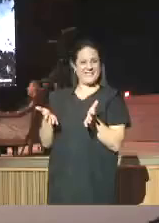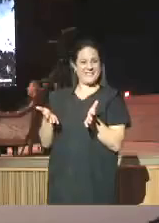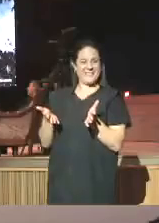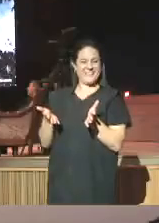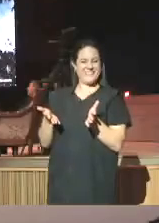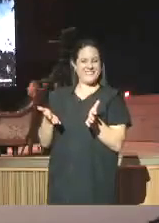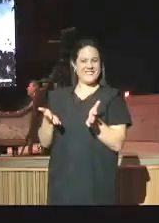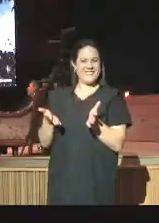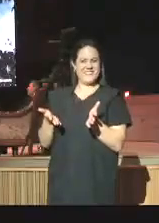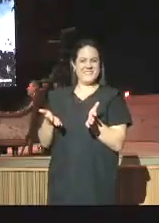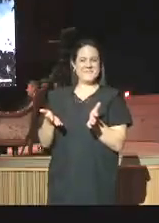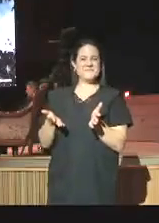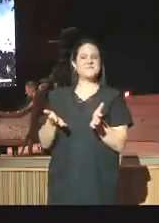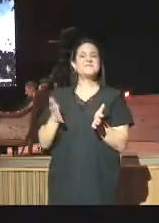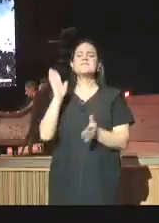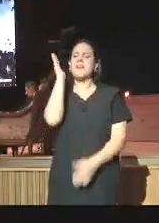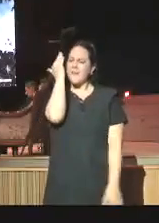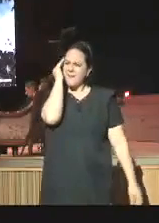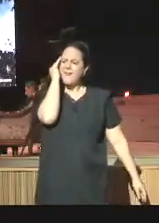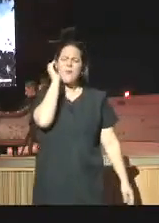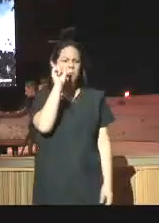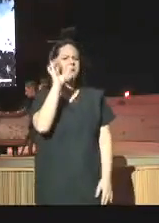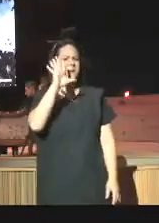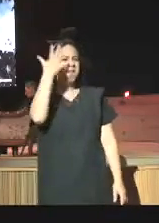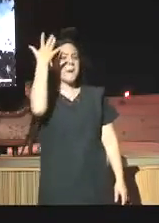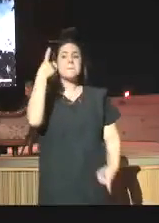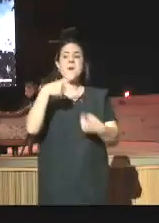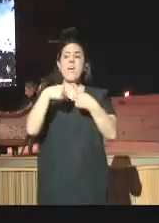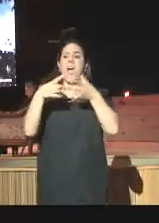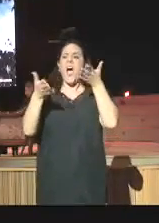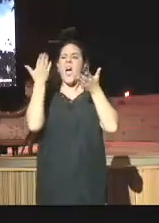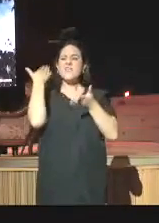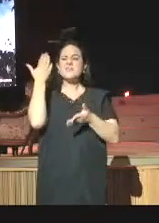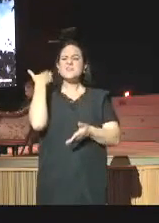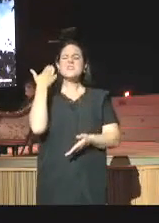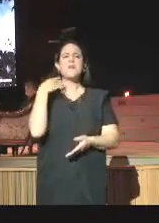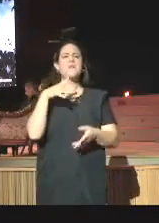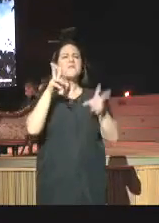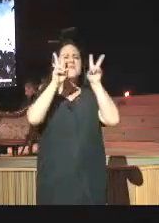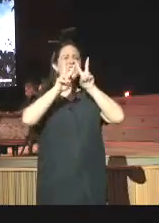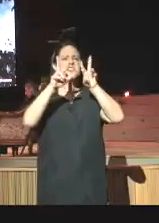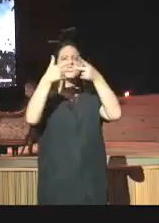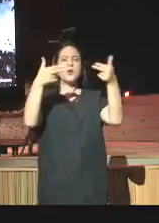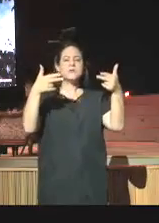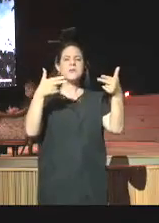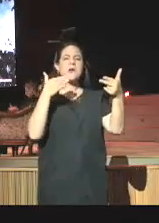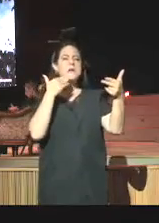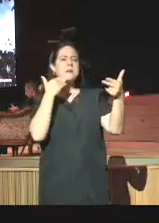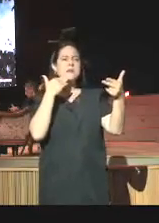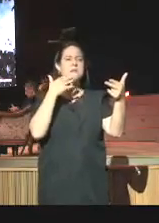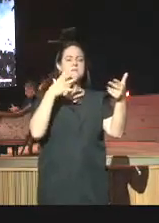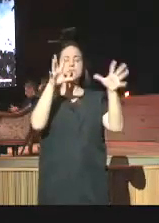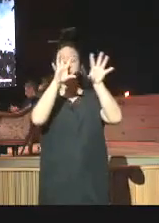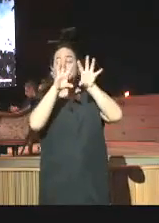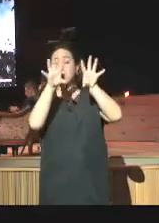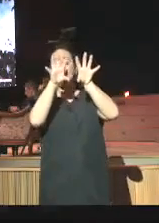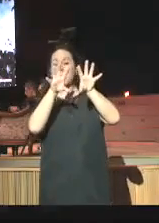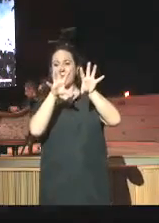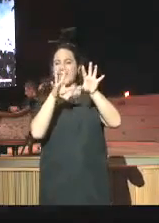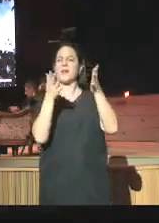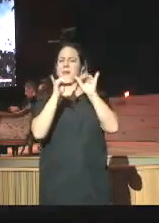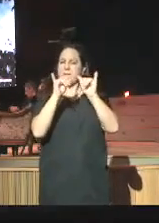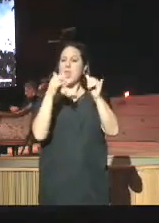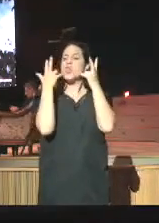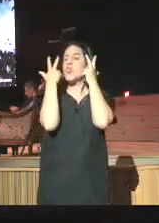contribuindo entende porque ele enxergava as coisas de uma maneira distorcida agora vou falar baixinho